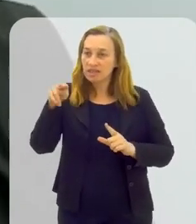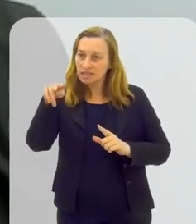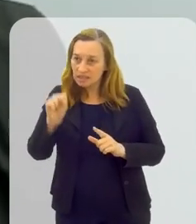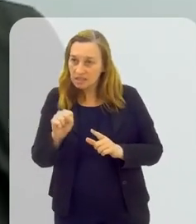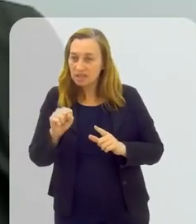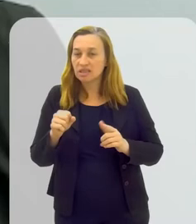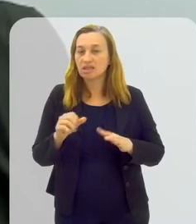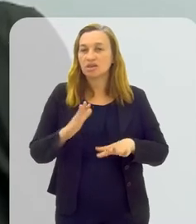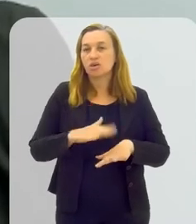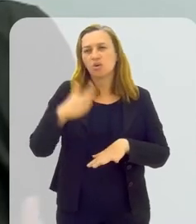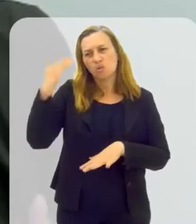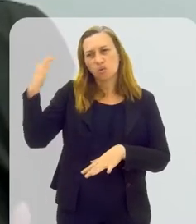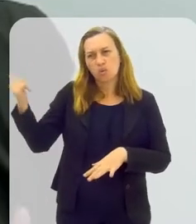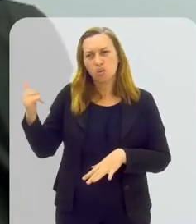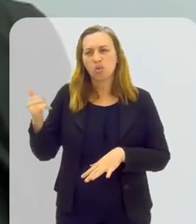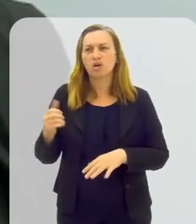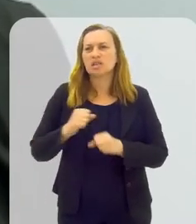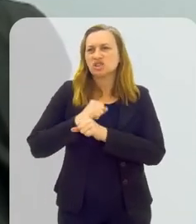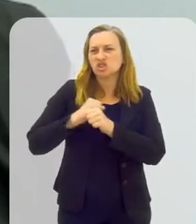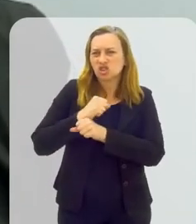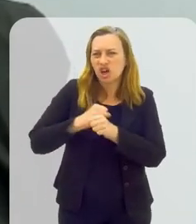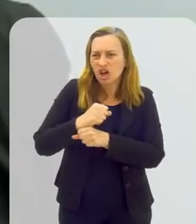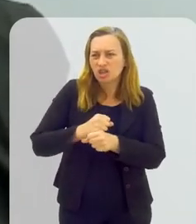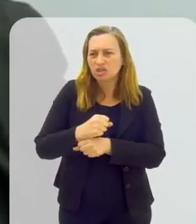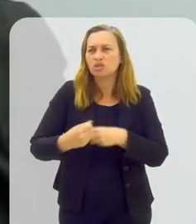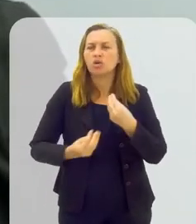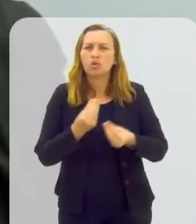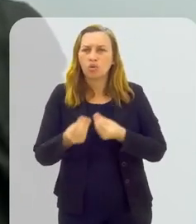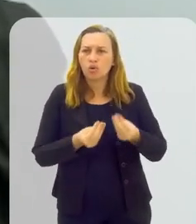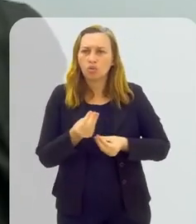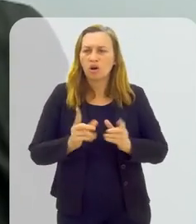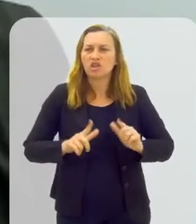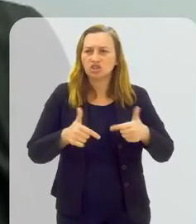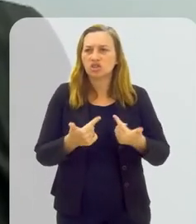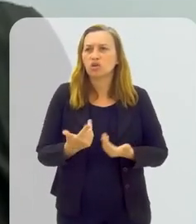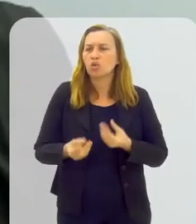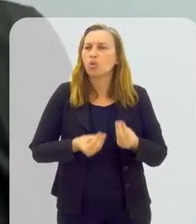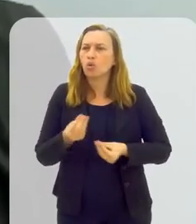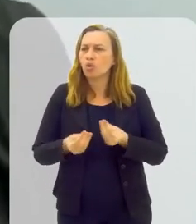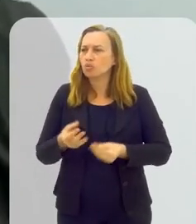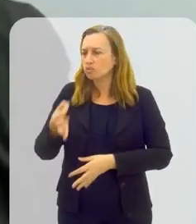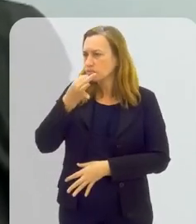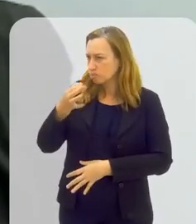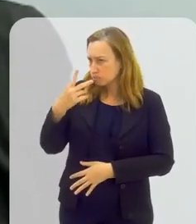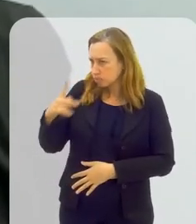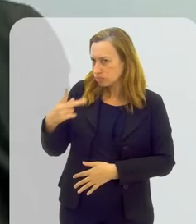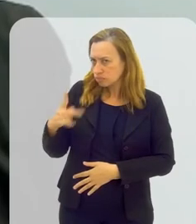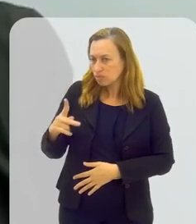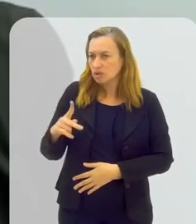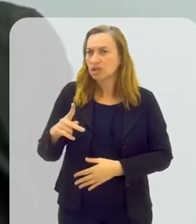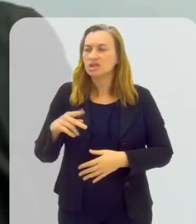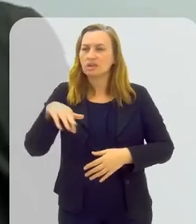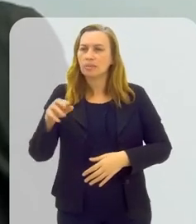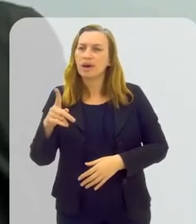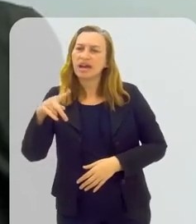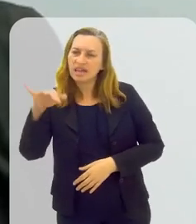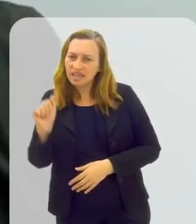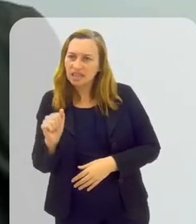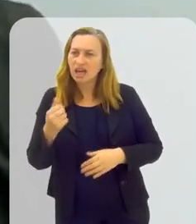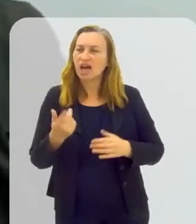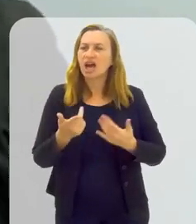polêmicos né é durante anos discutir em Brasília como colocar isso em prática de que forma na sua opinião